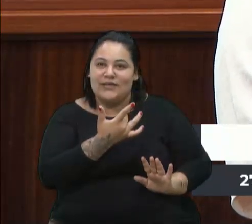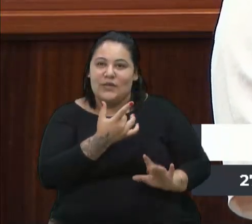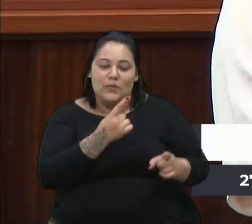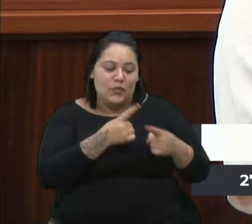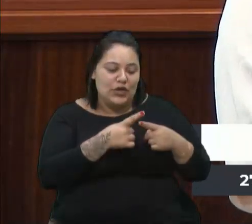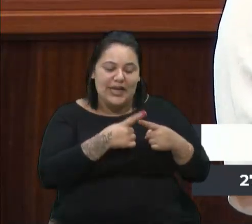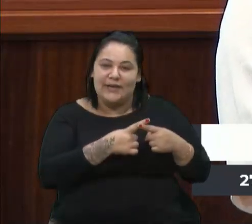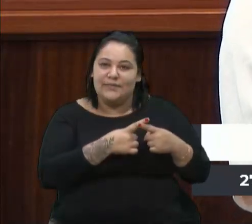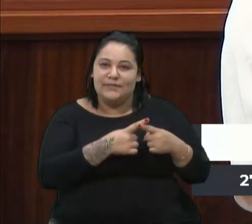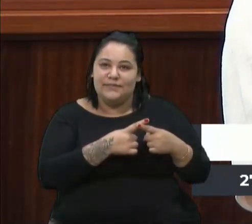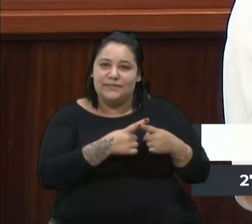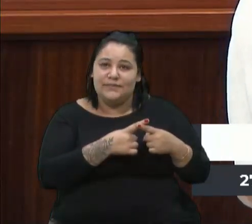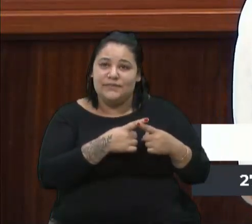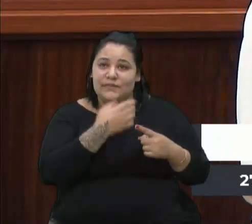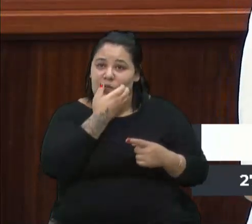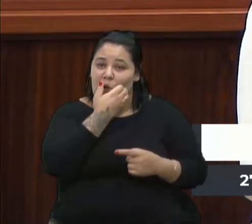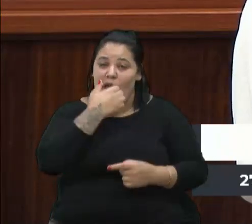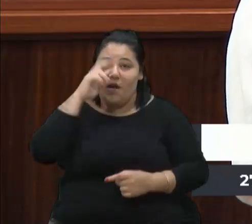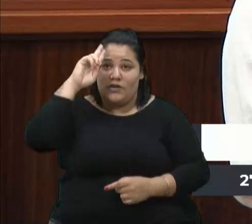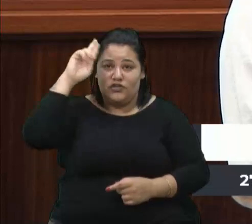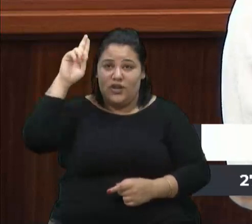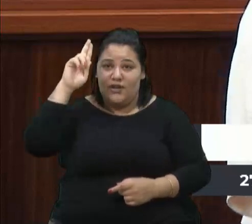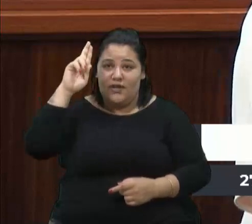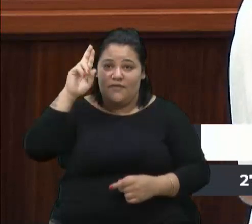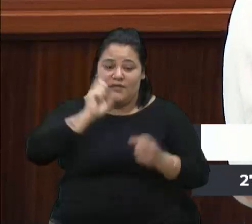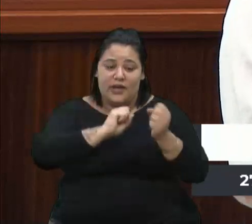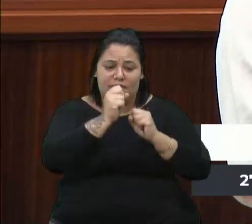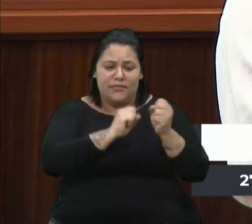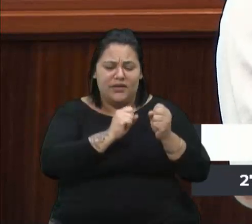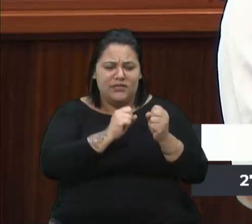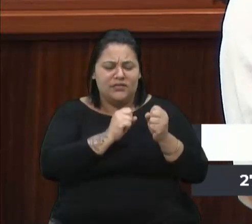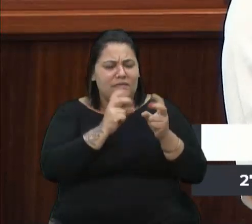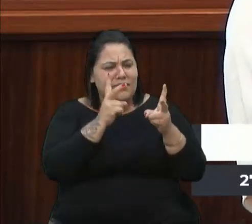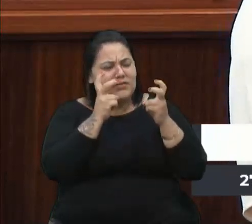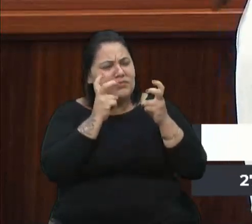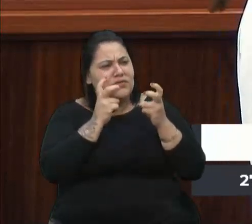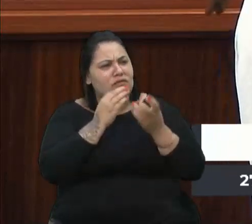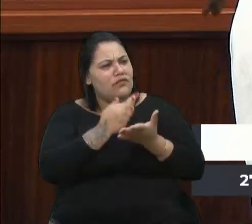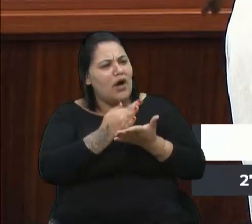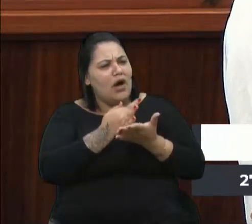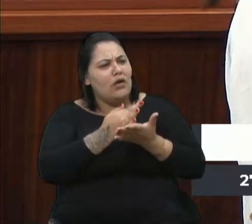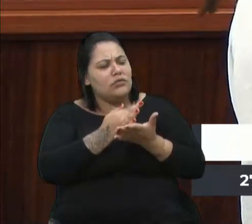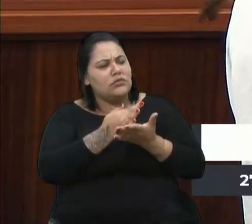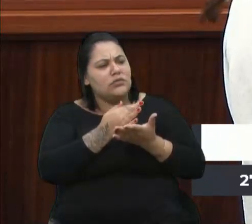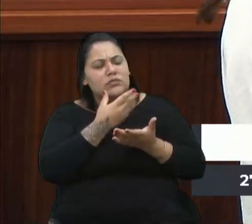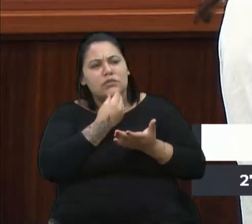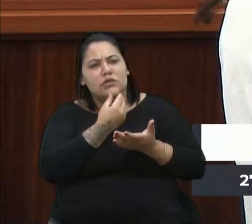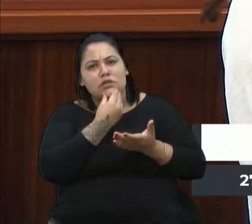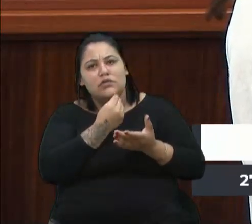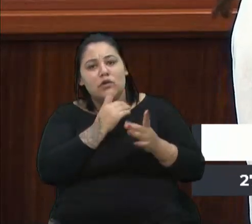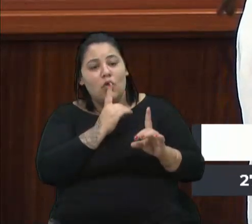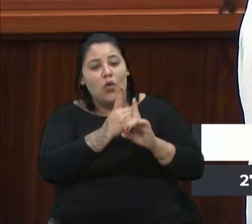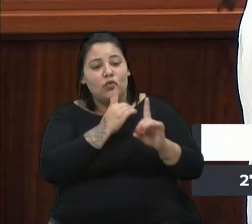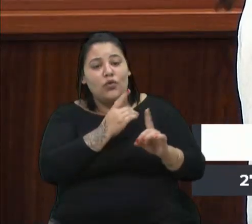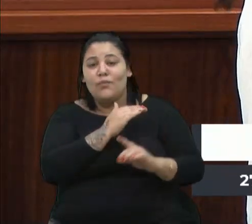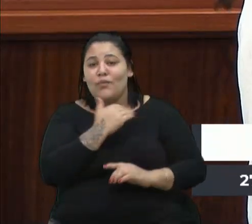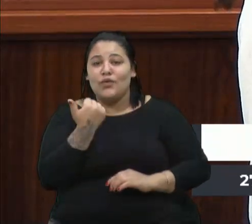a chefe da empresa foi fechar a empresa, deu falta do menino, foi procurar e encontrou ele